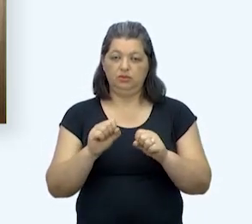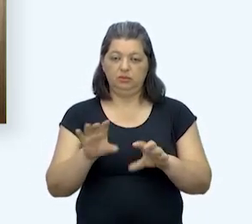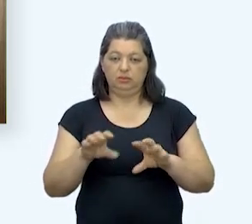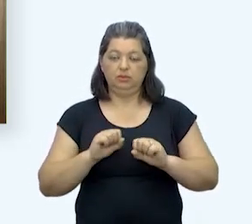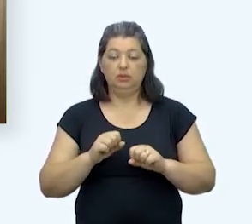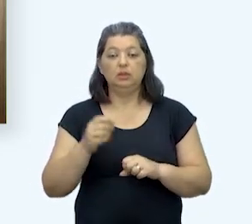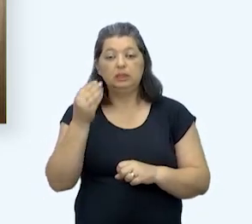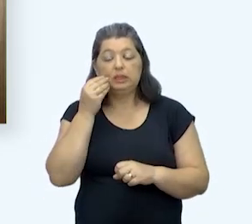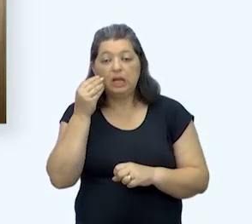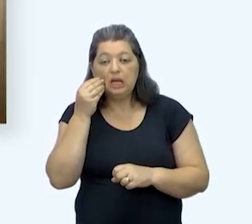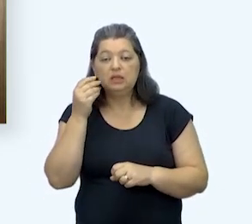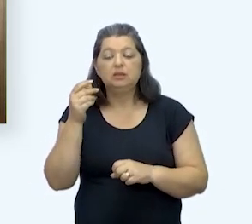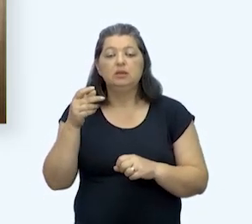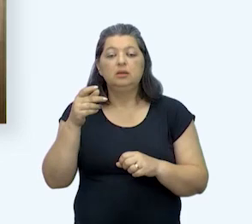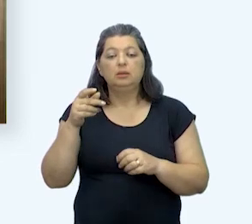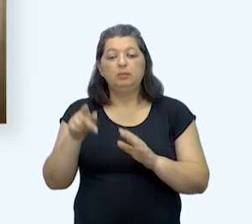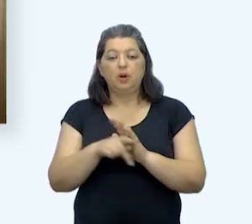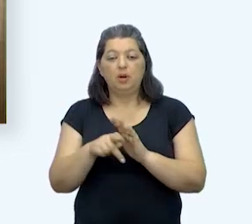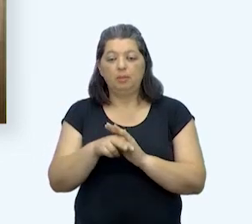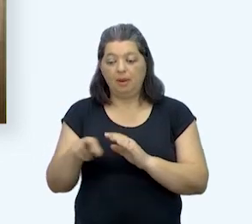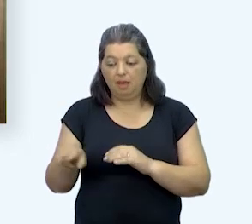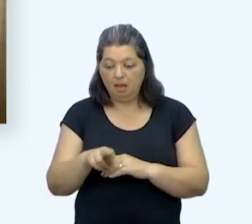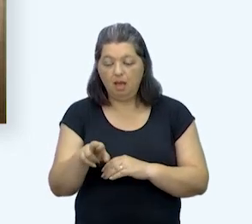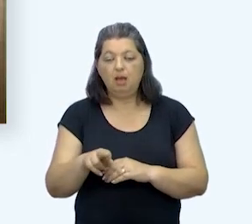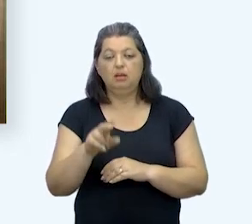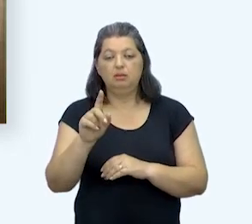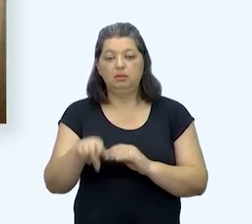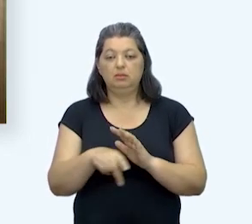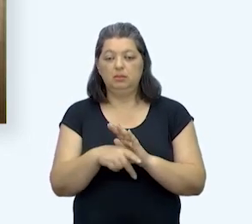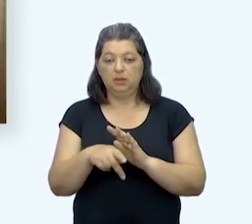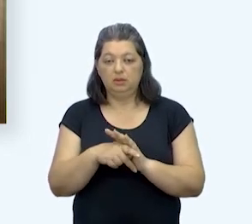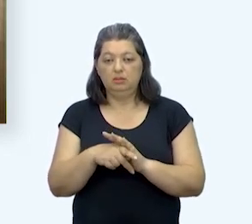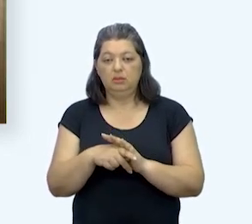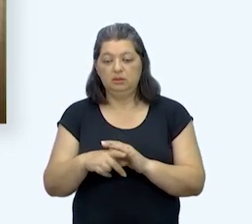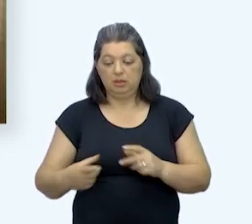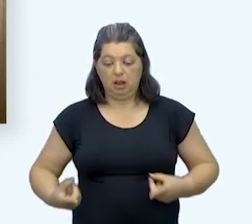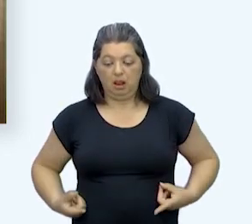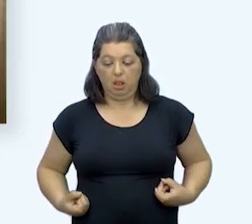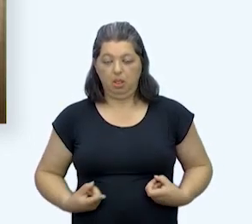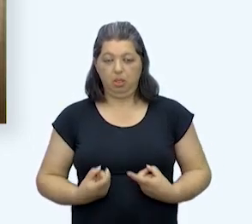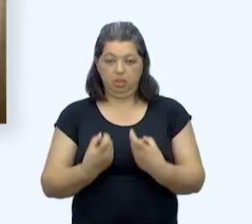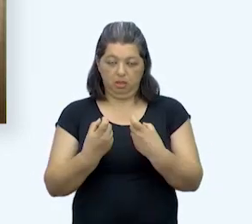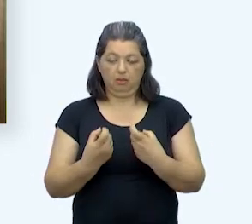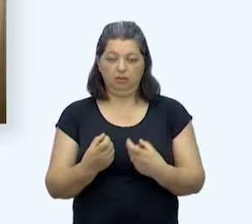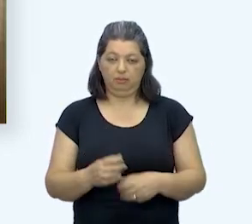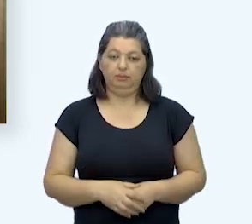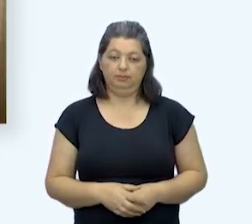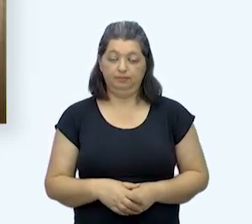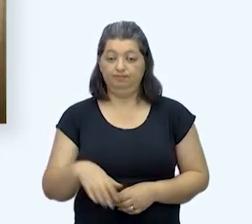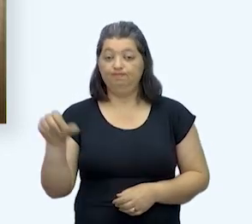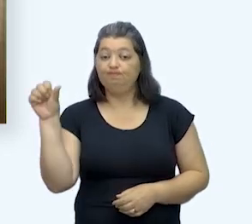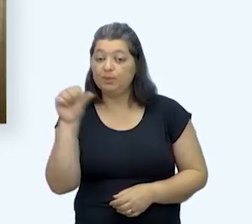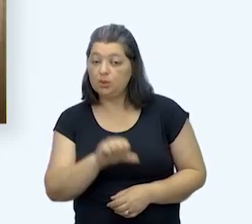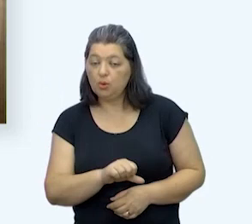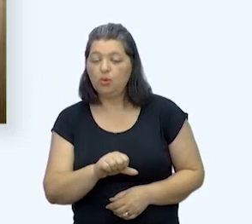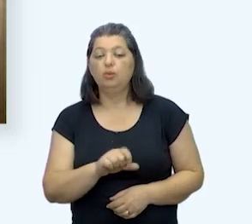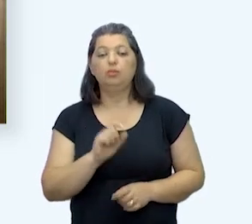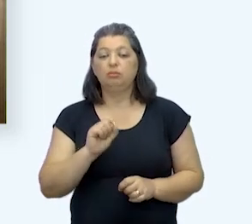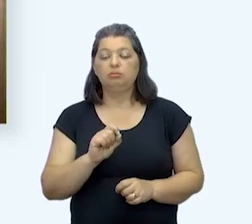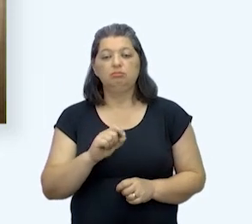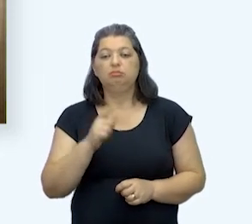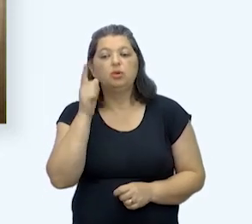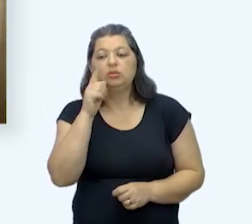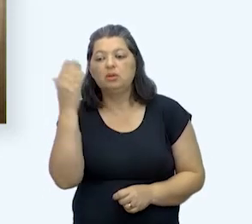ratos mostraram que eles estão entre as substâncias mais cancerígenas que se tem conhecimento. E o pior é que não podemos